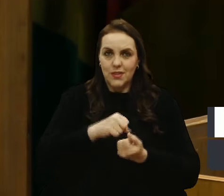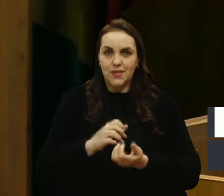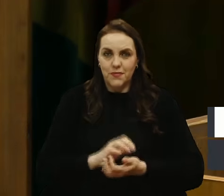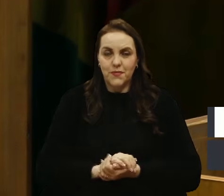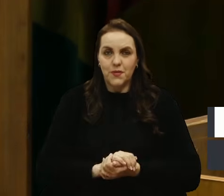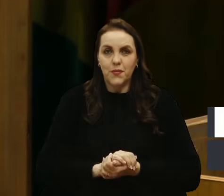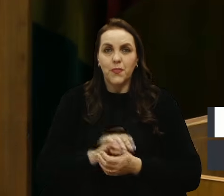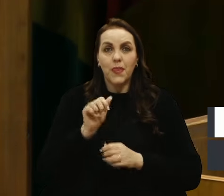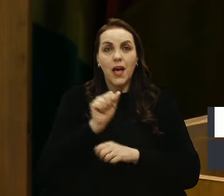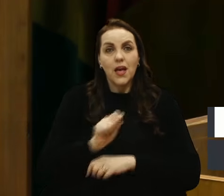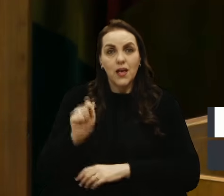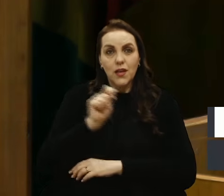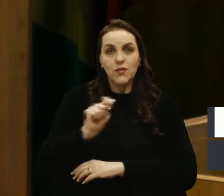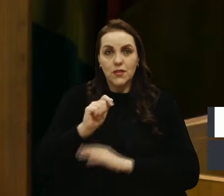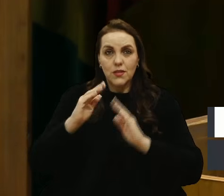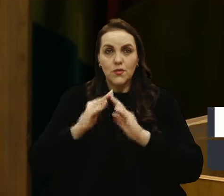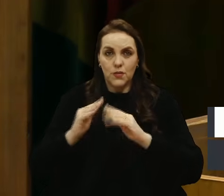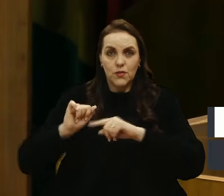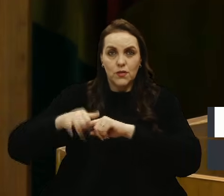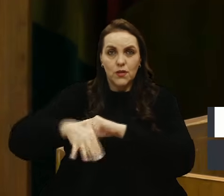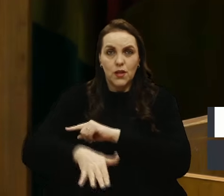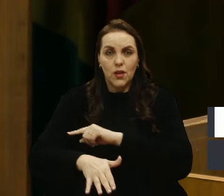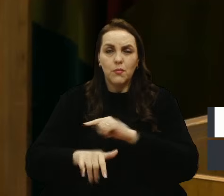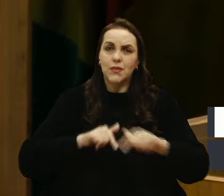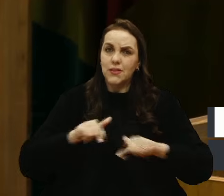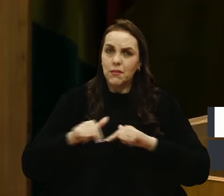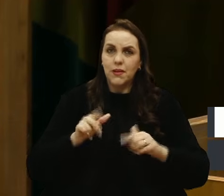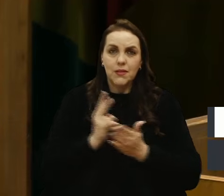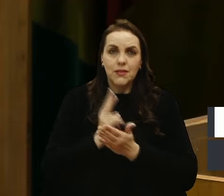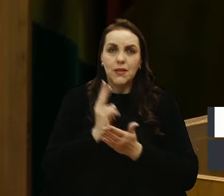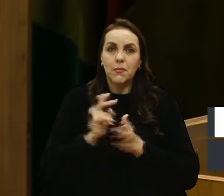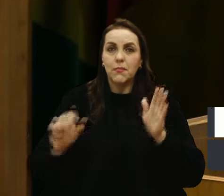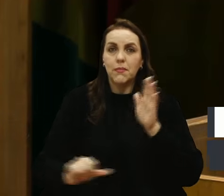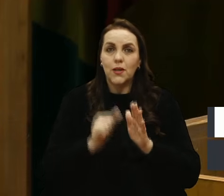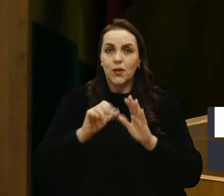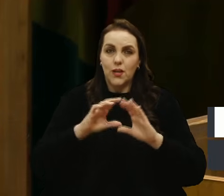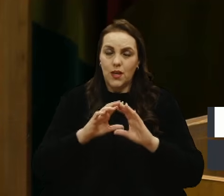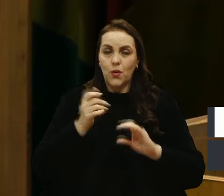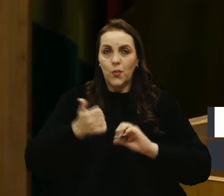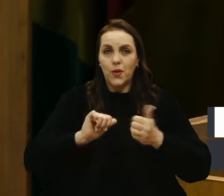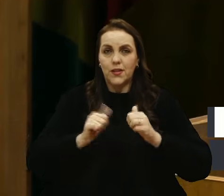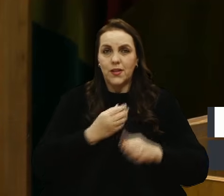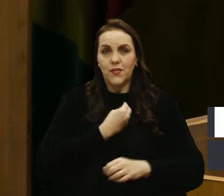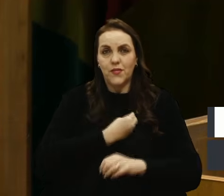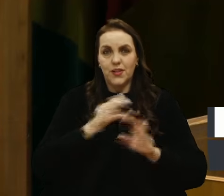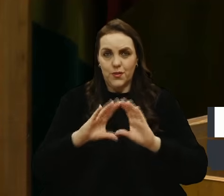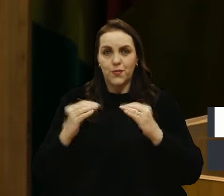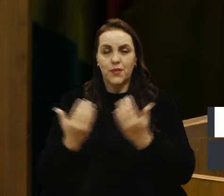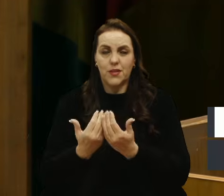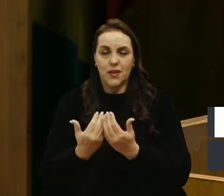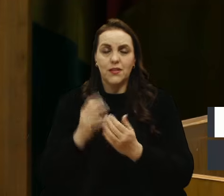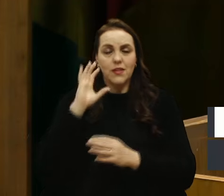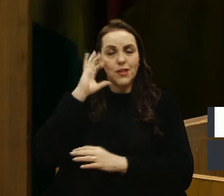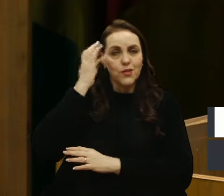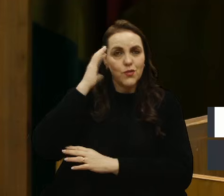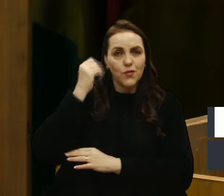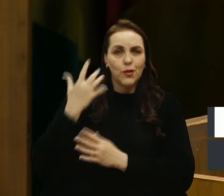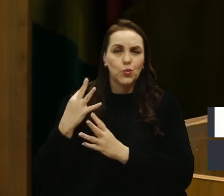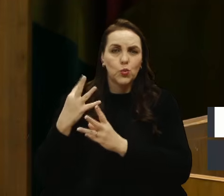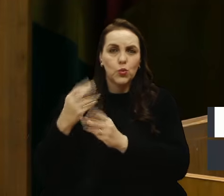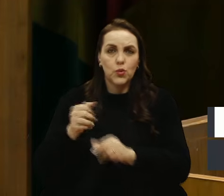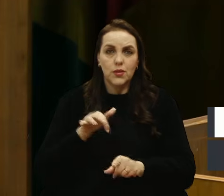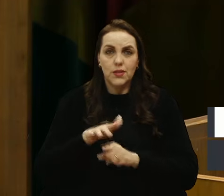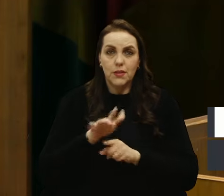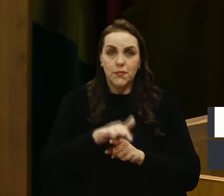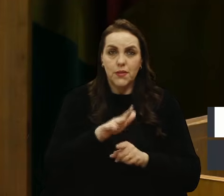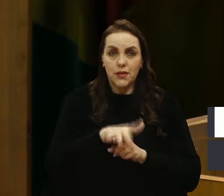A AMOG trabalha incansavelmente para a melhoria da qualidade de vida da nossa comunidade, buscando soluções para todas as demandas junto